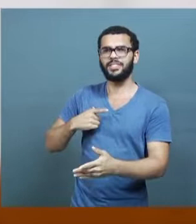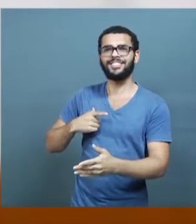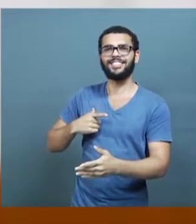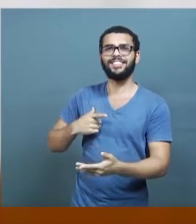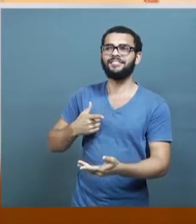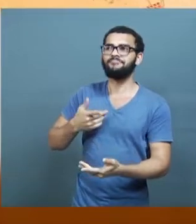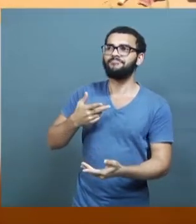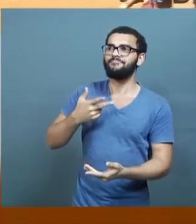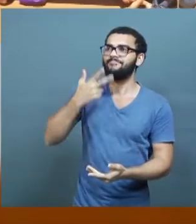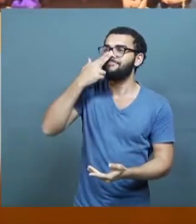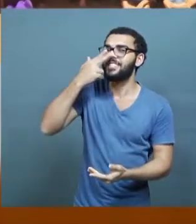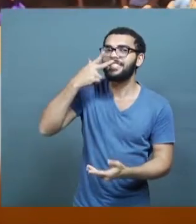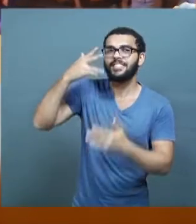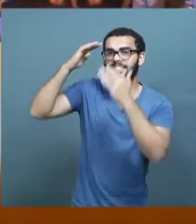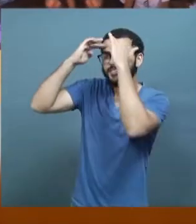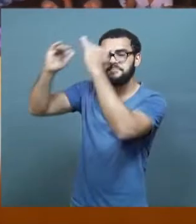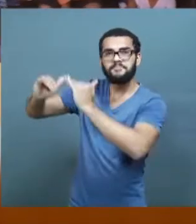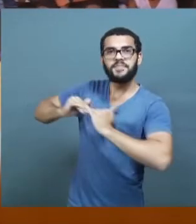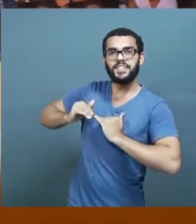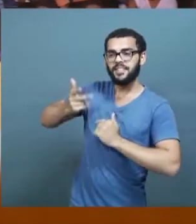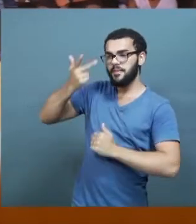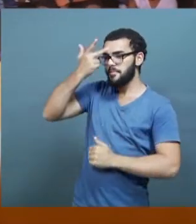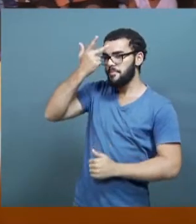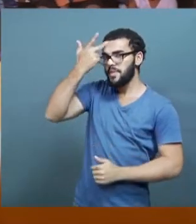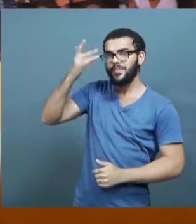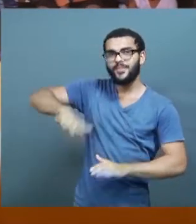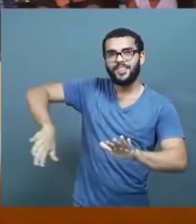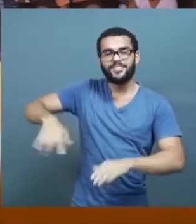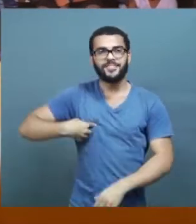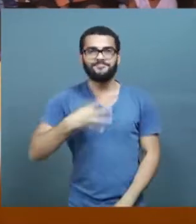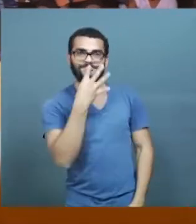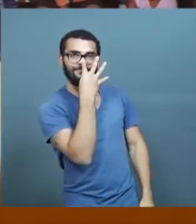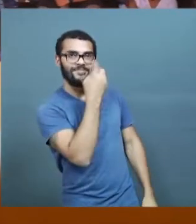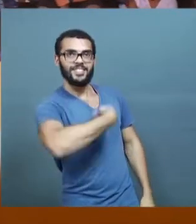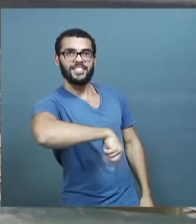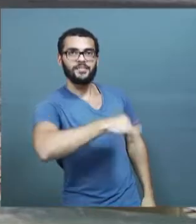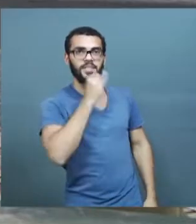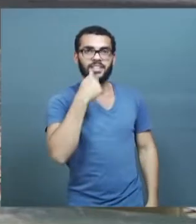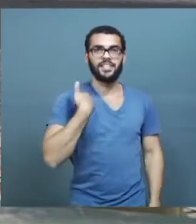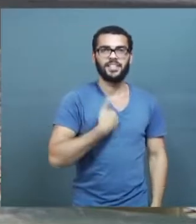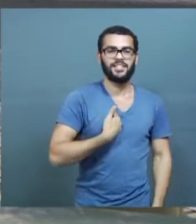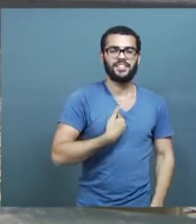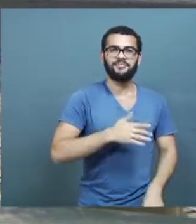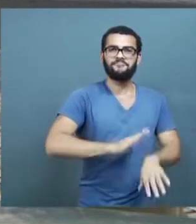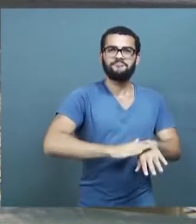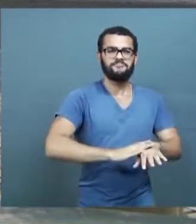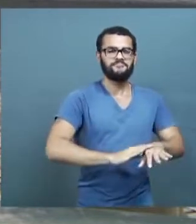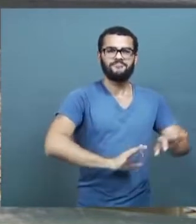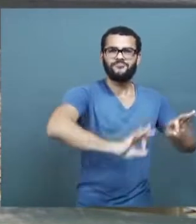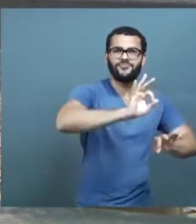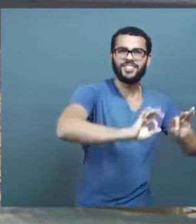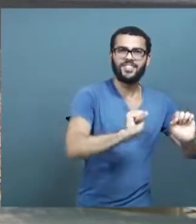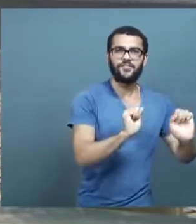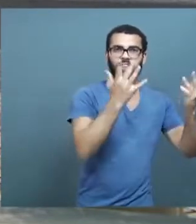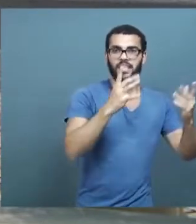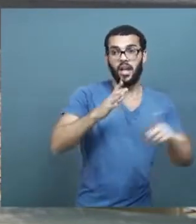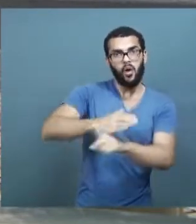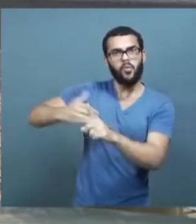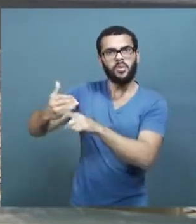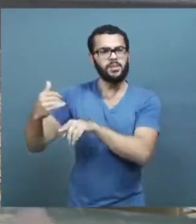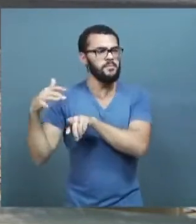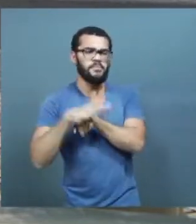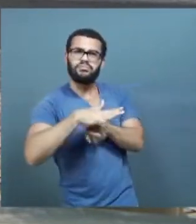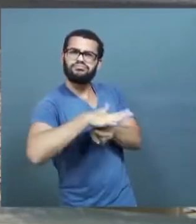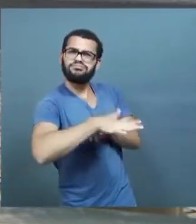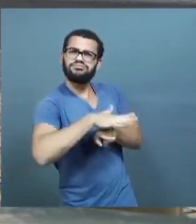assim, respeito e admiração, né? Então, se tem uma festa que a gente faz, a comunidade é a primeira a ajudar, a primeira a estar lá,